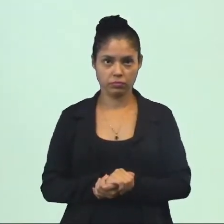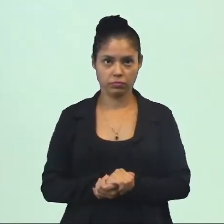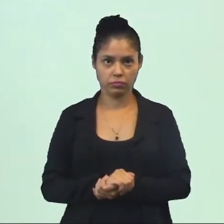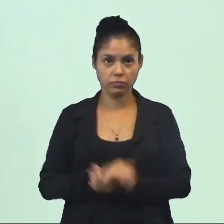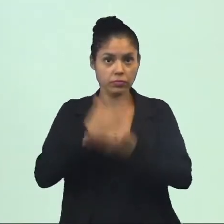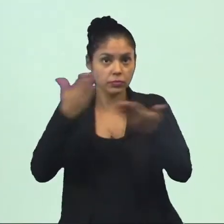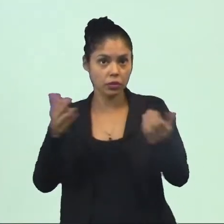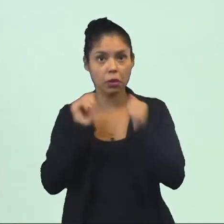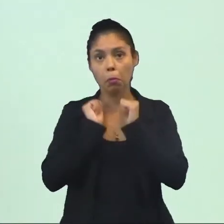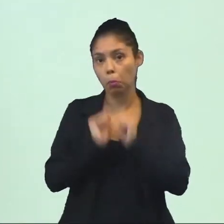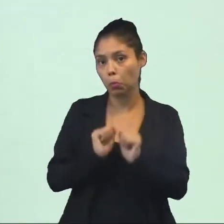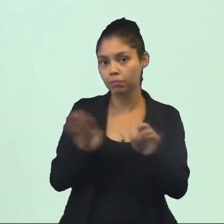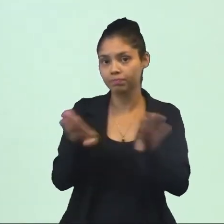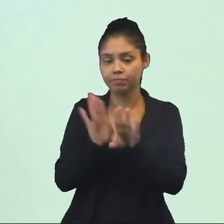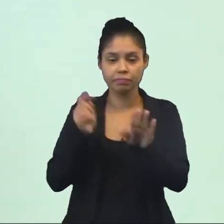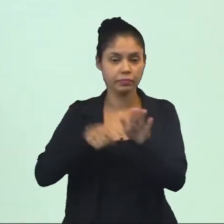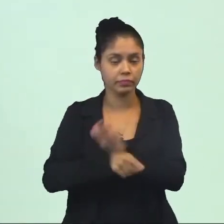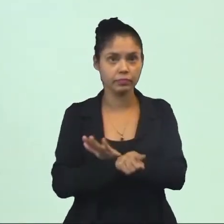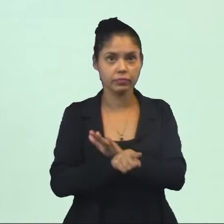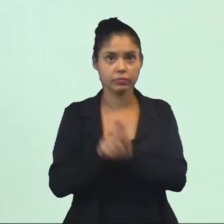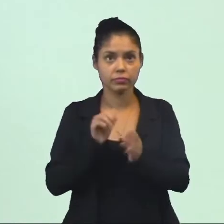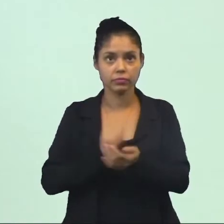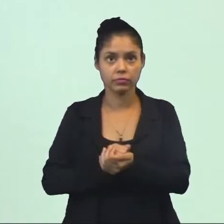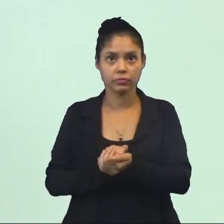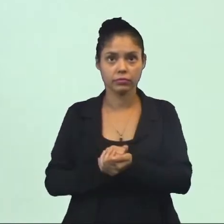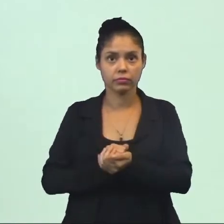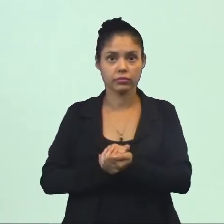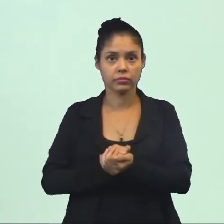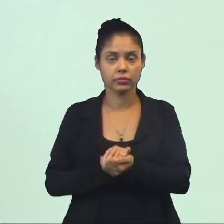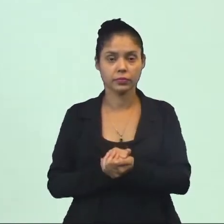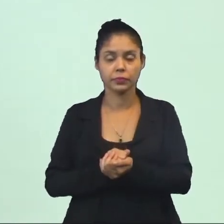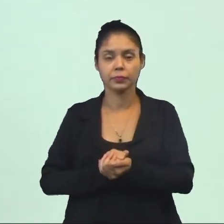então posso também fazer dentro do Ritmo